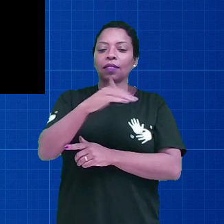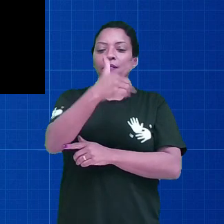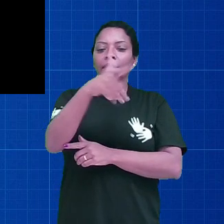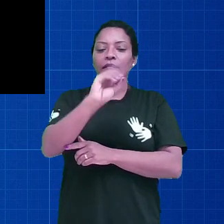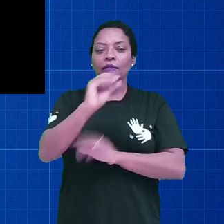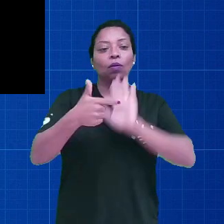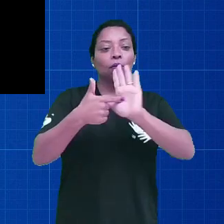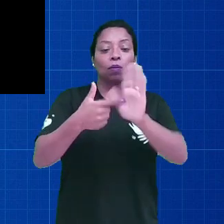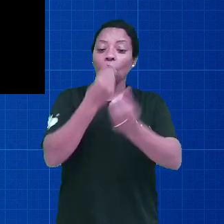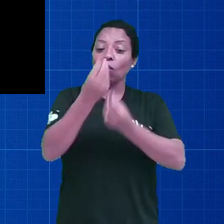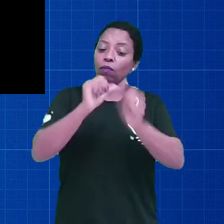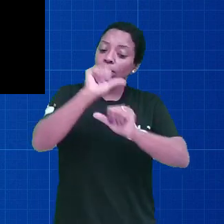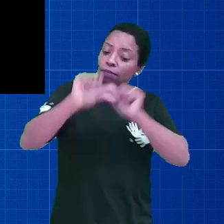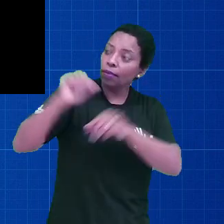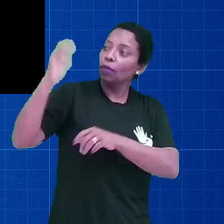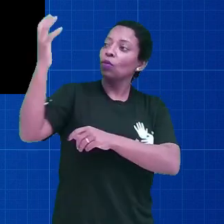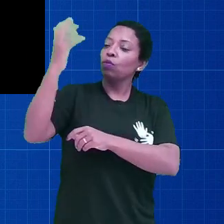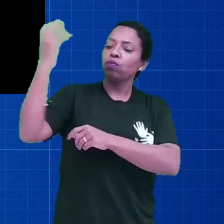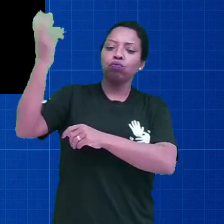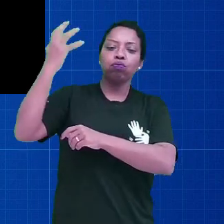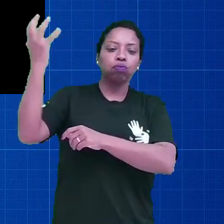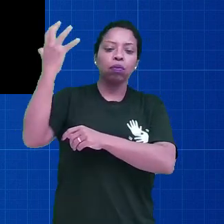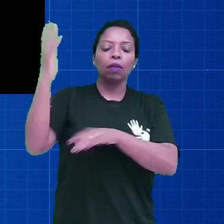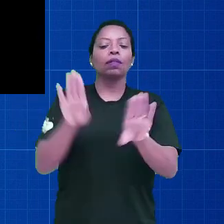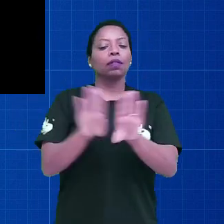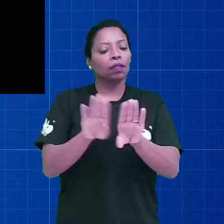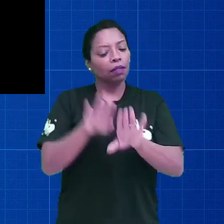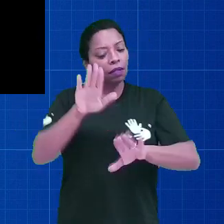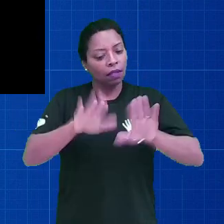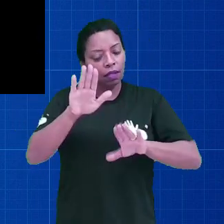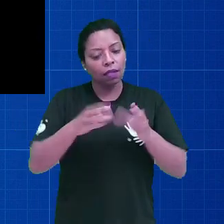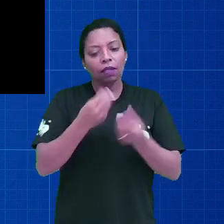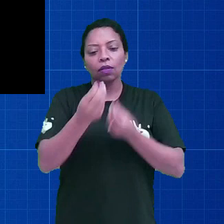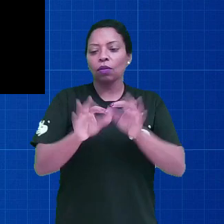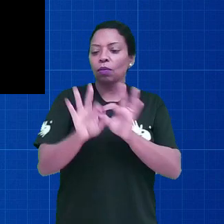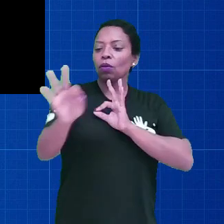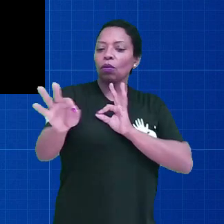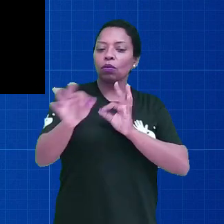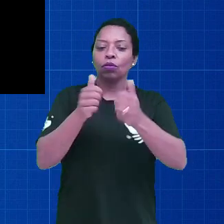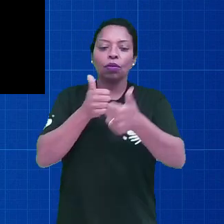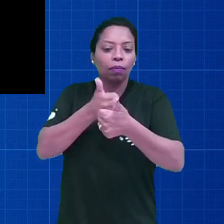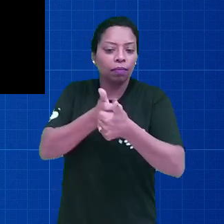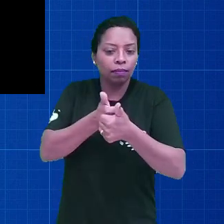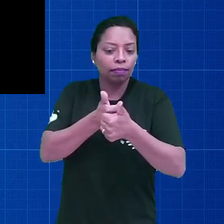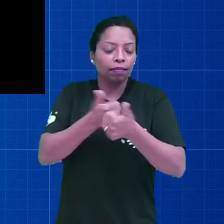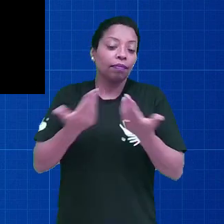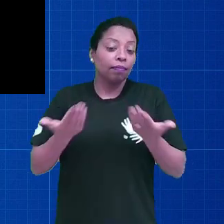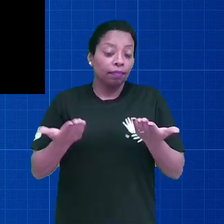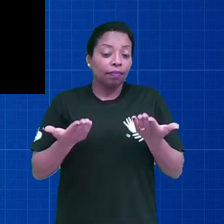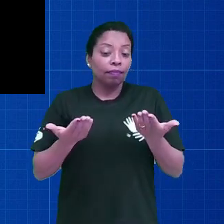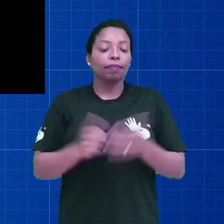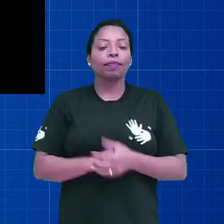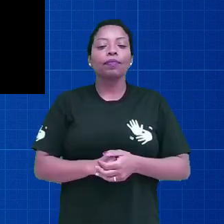mudança no clima ao longo desses ciclos. Esses ciclos foram estudados por